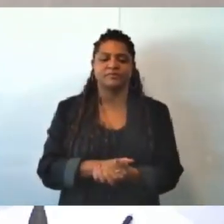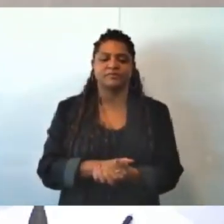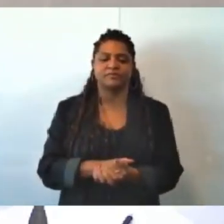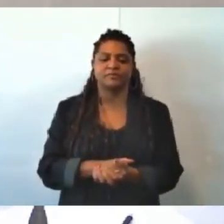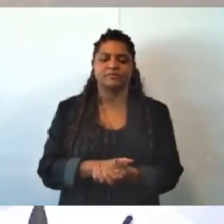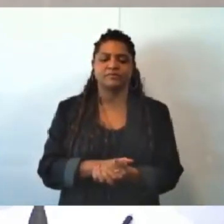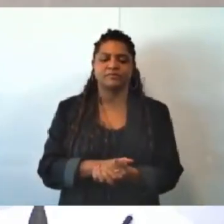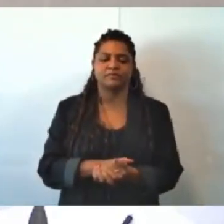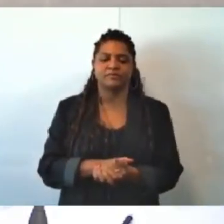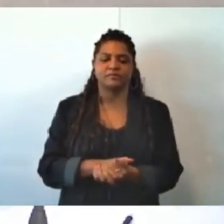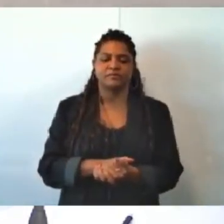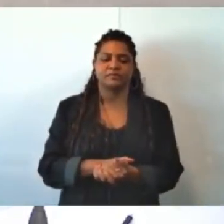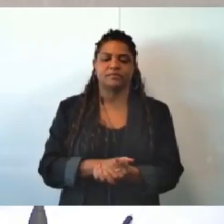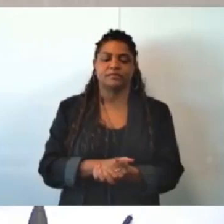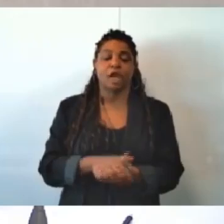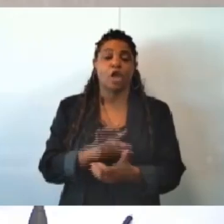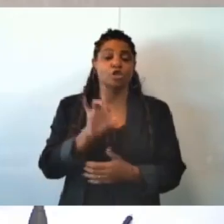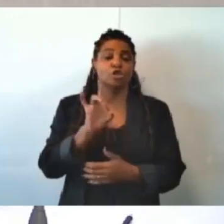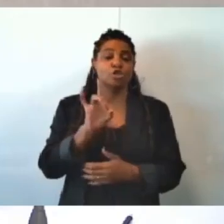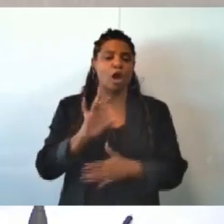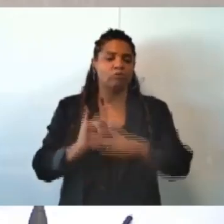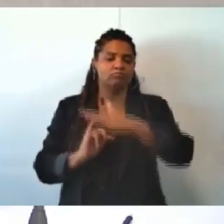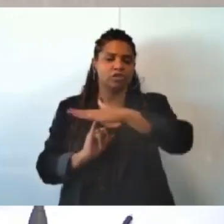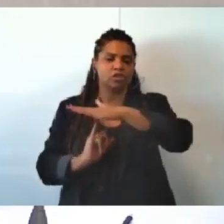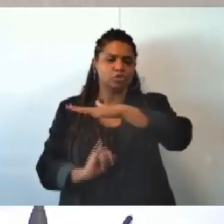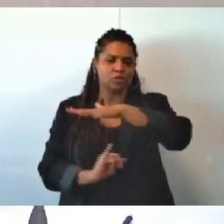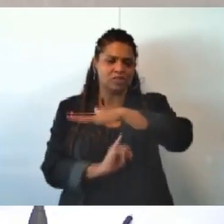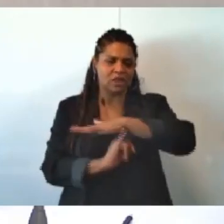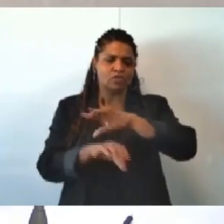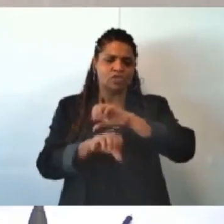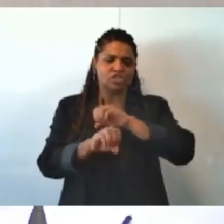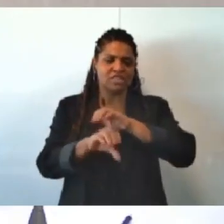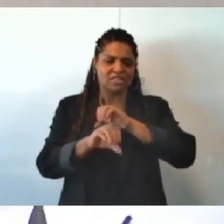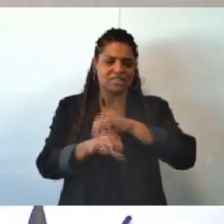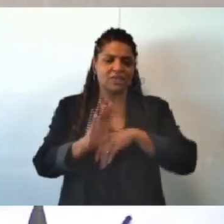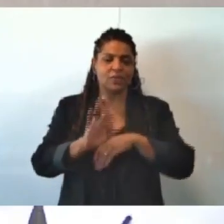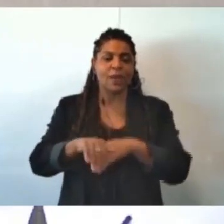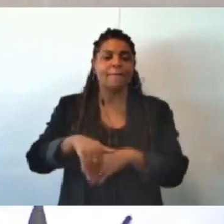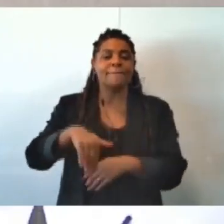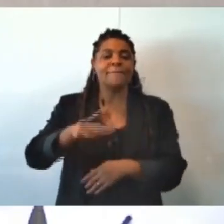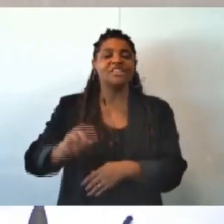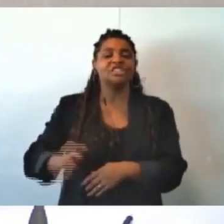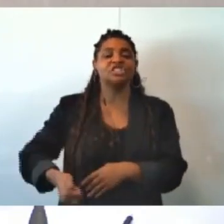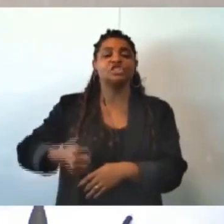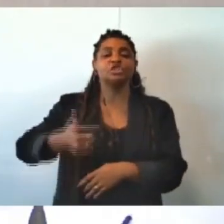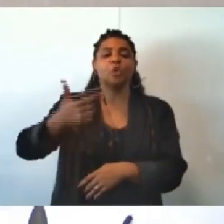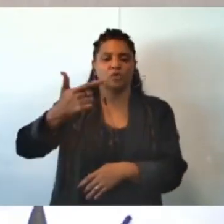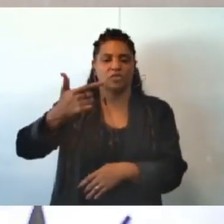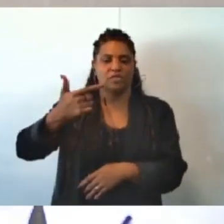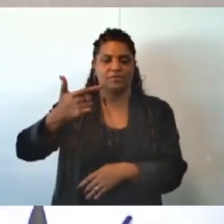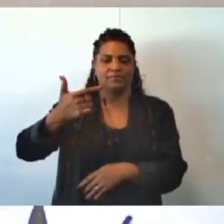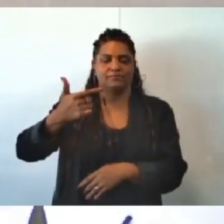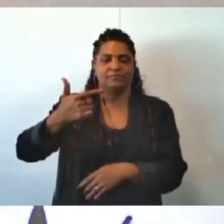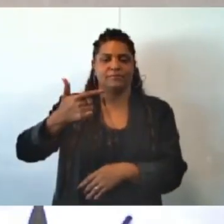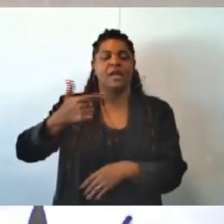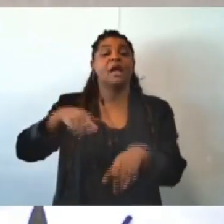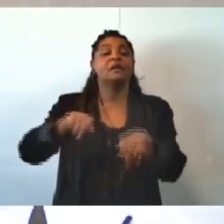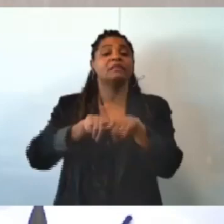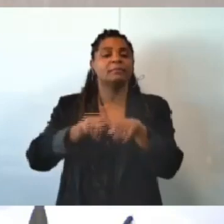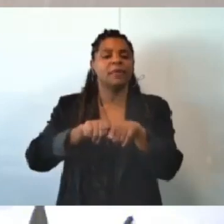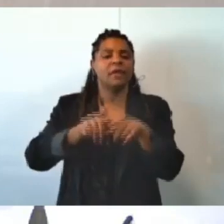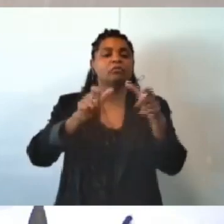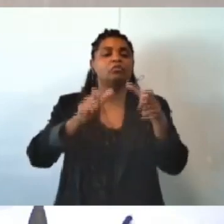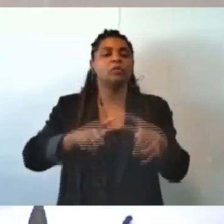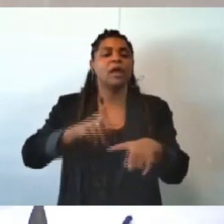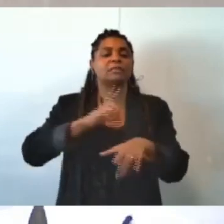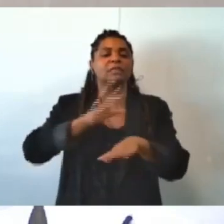Só de instituições de ensino, são mais de 12, fora cursos, fora